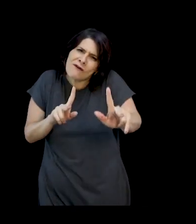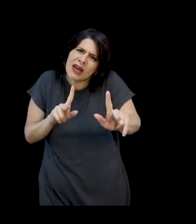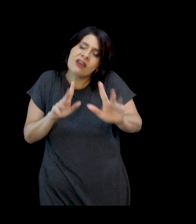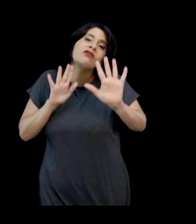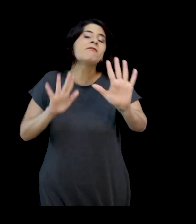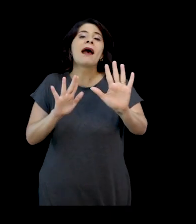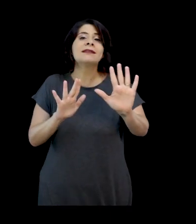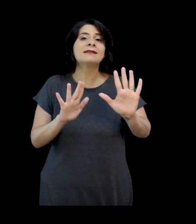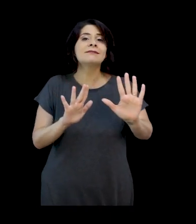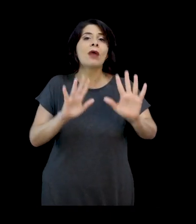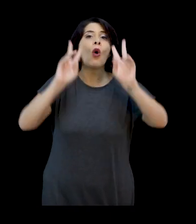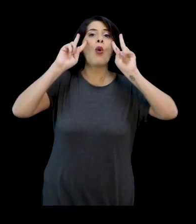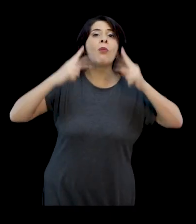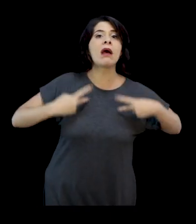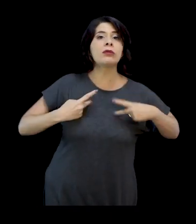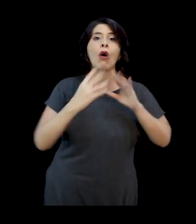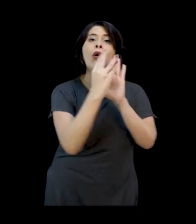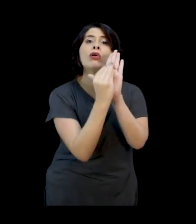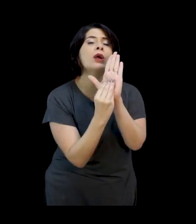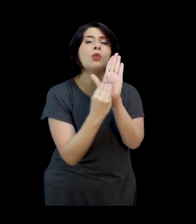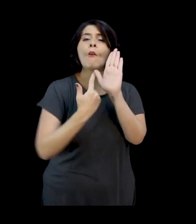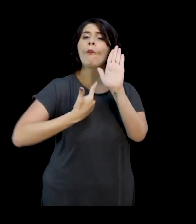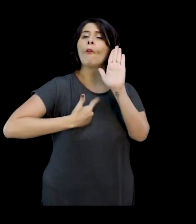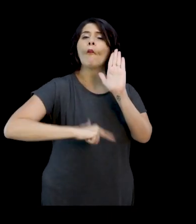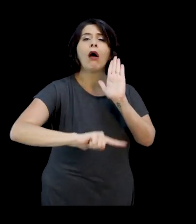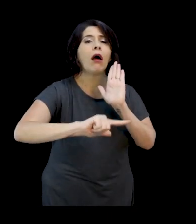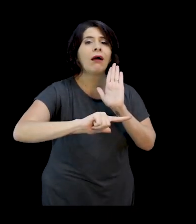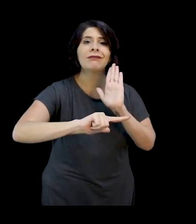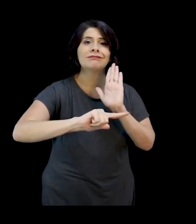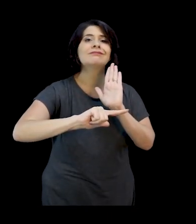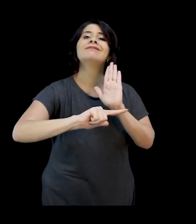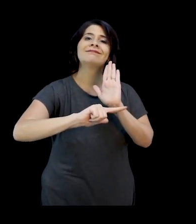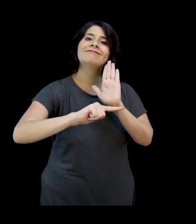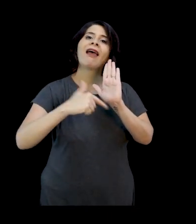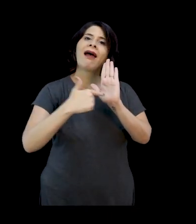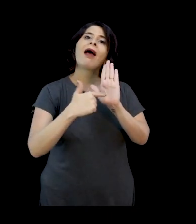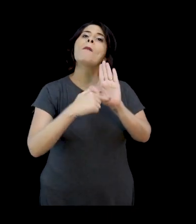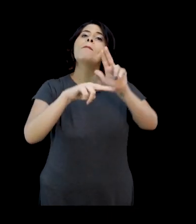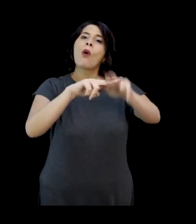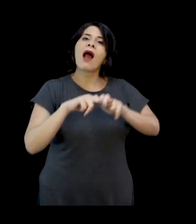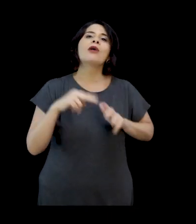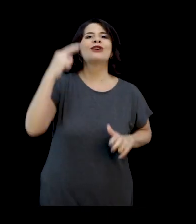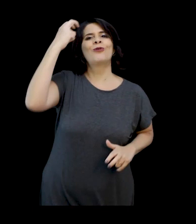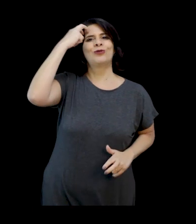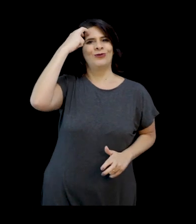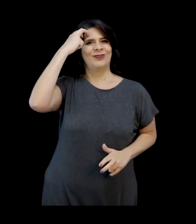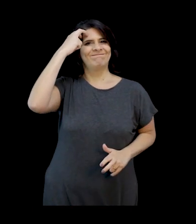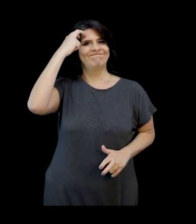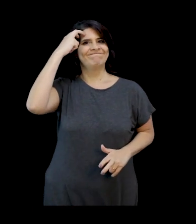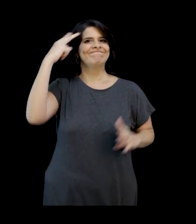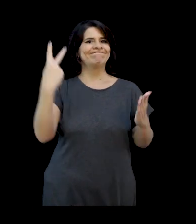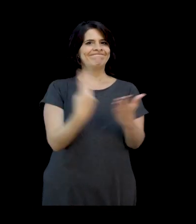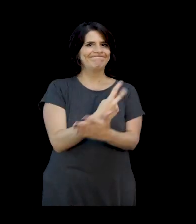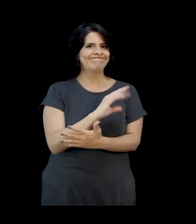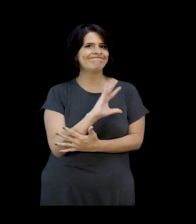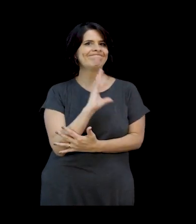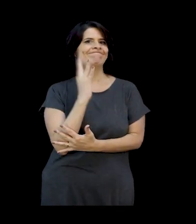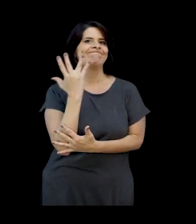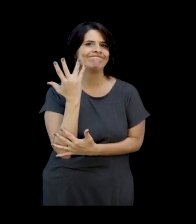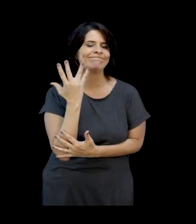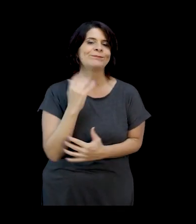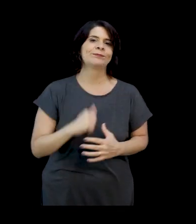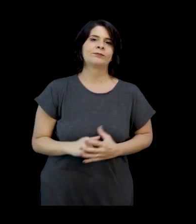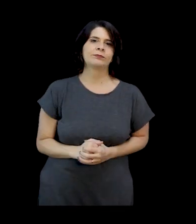homem esvaziado de conteúdo, exatamente em virtude da dinâmica da cultura. E a primeira questão, então, para